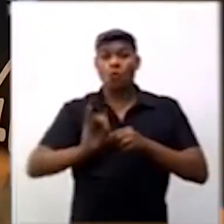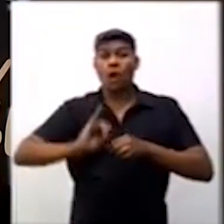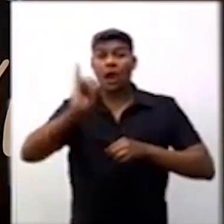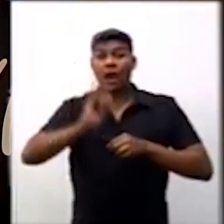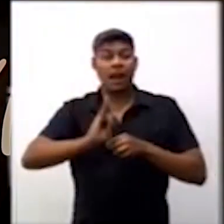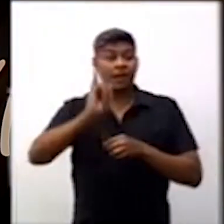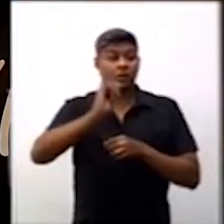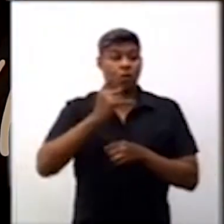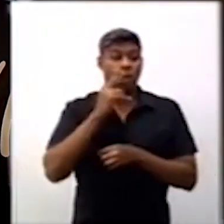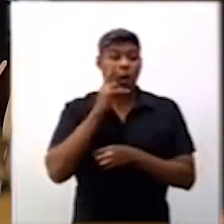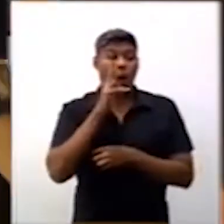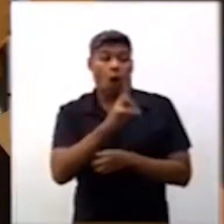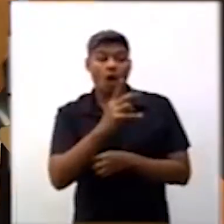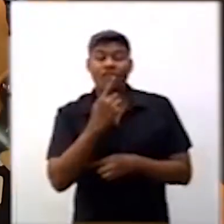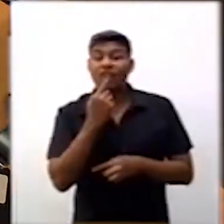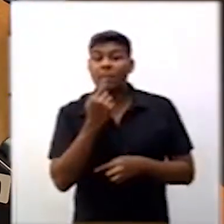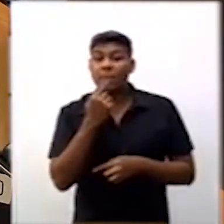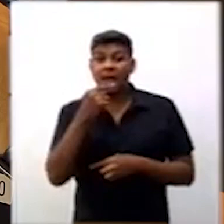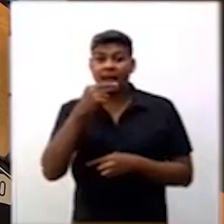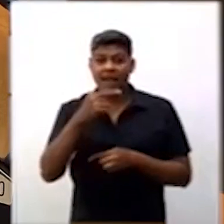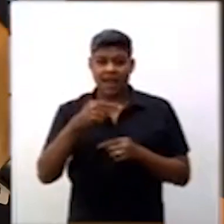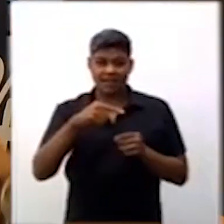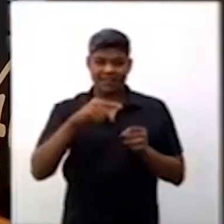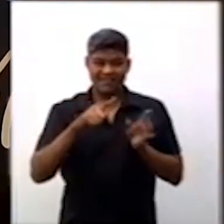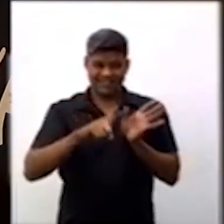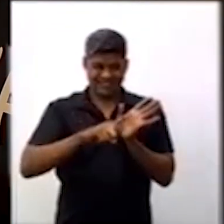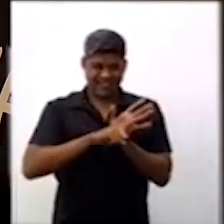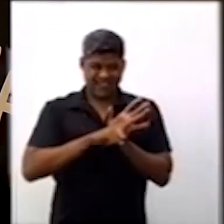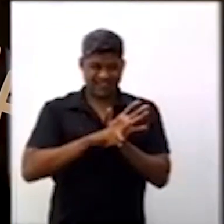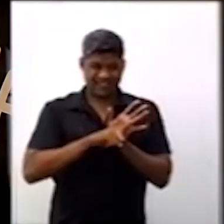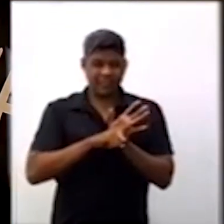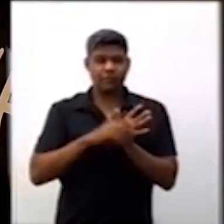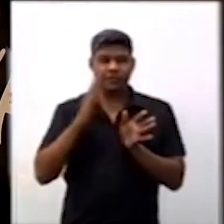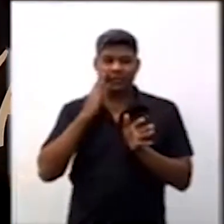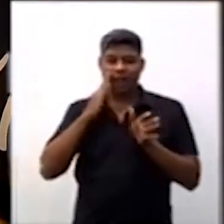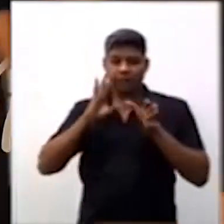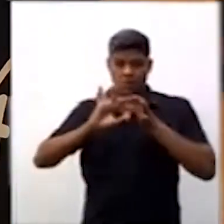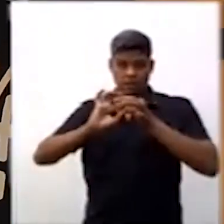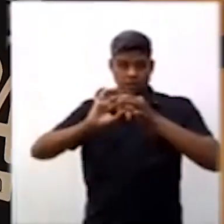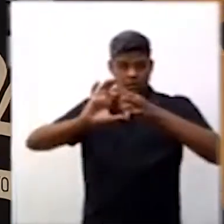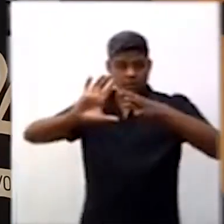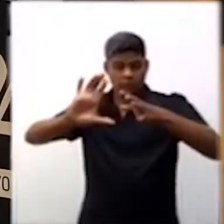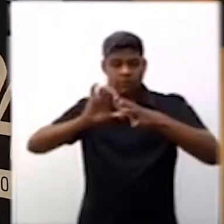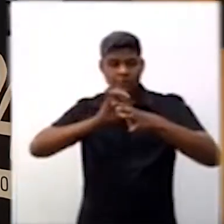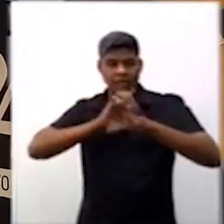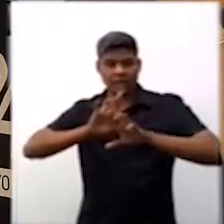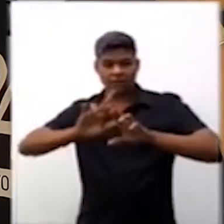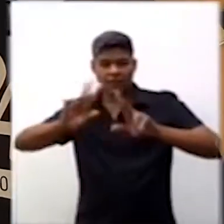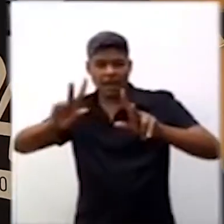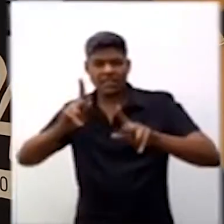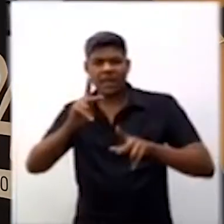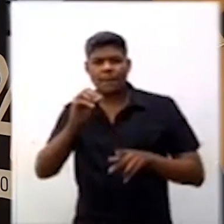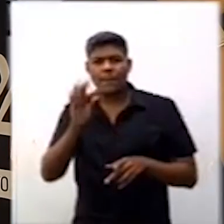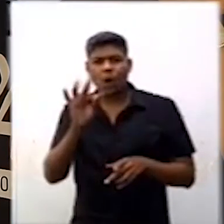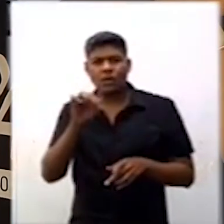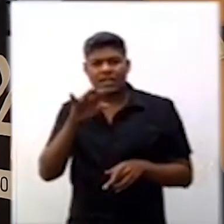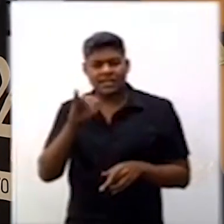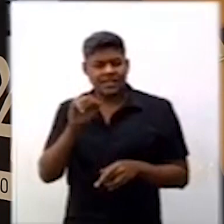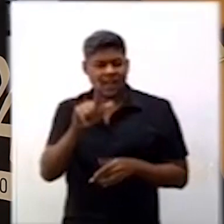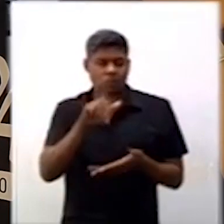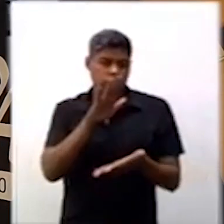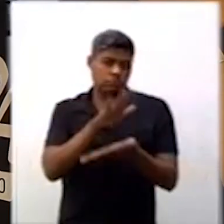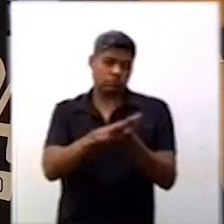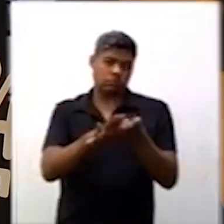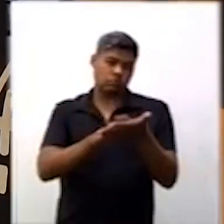tá? Repara, uma bolinha vermelha com um sinal de negativo. A chave ainda está aberta, então ainda não tem diferença de potencial estabelecido